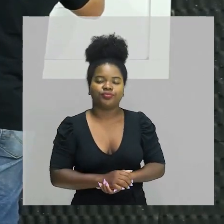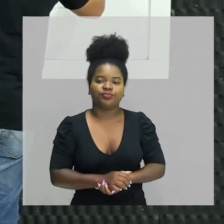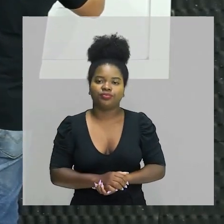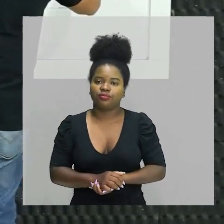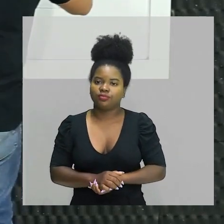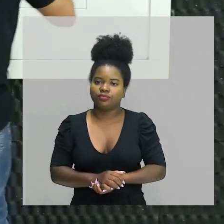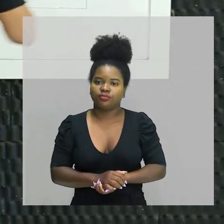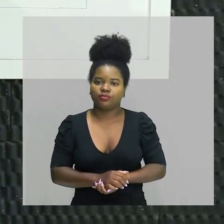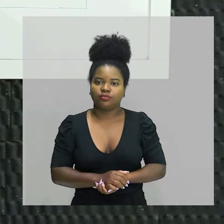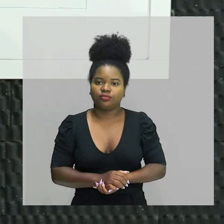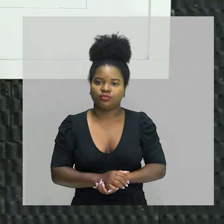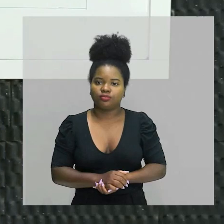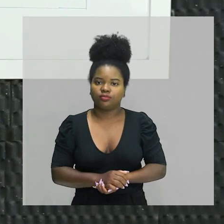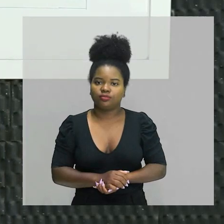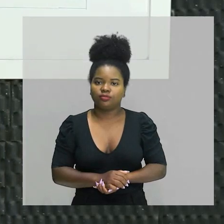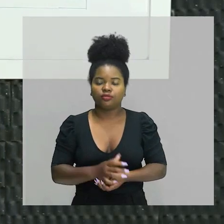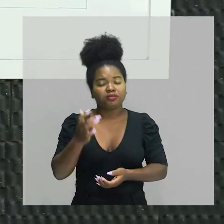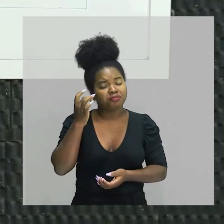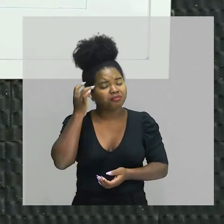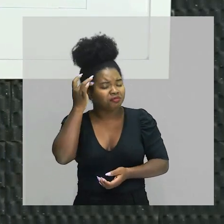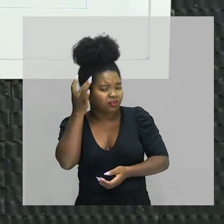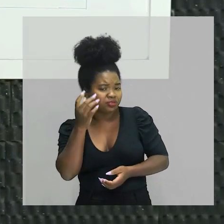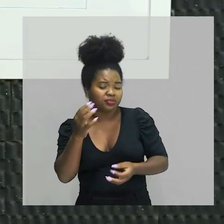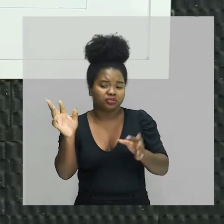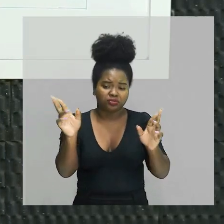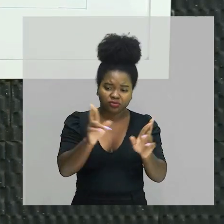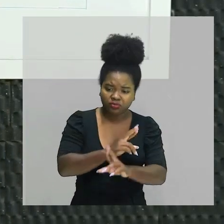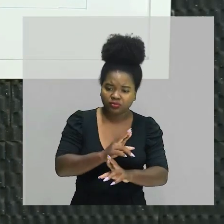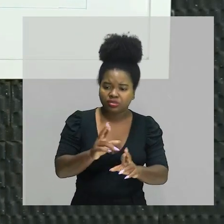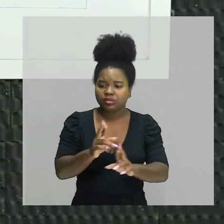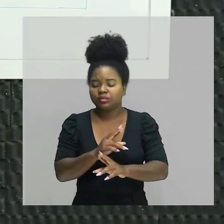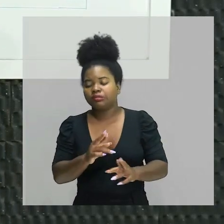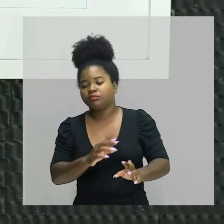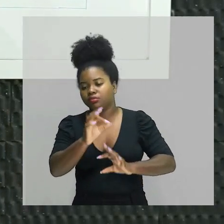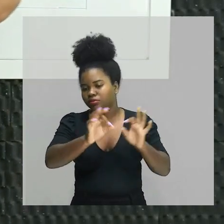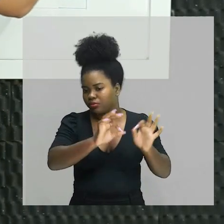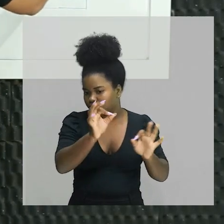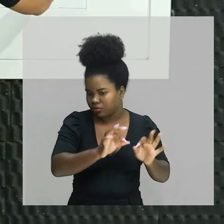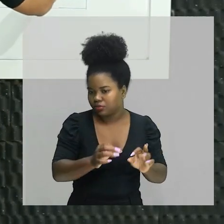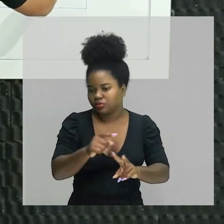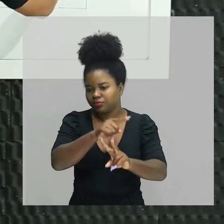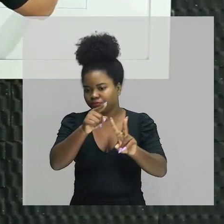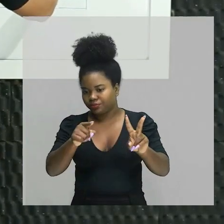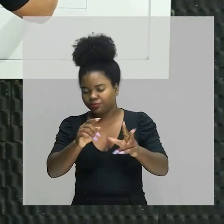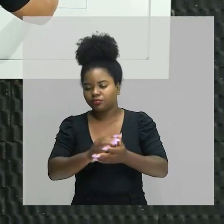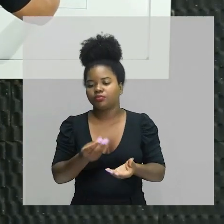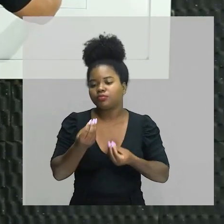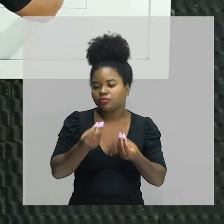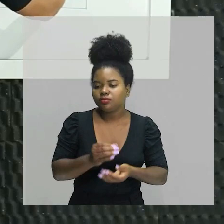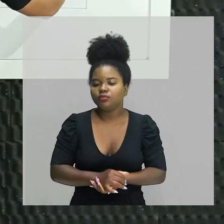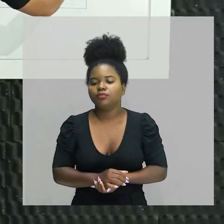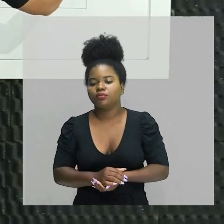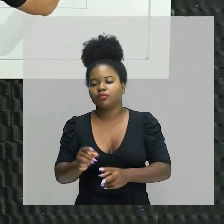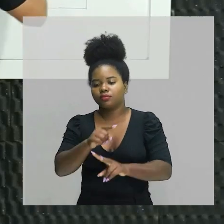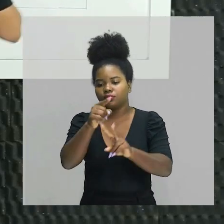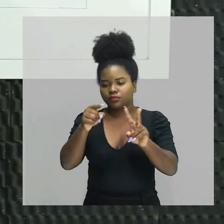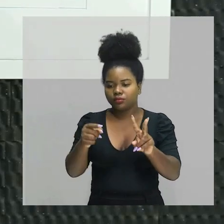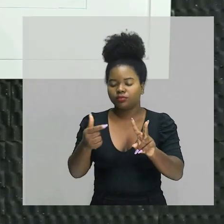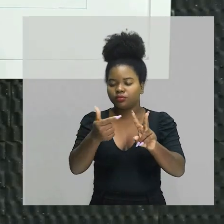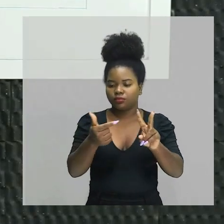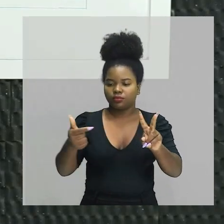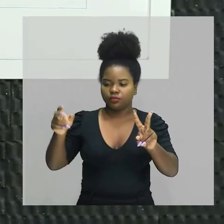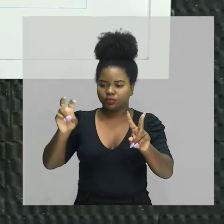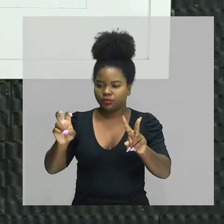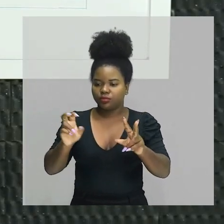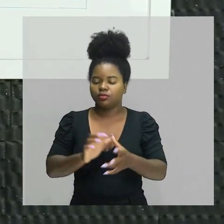Então, uma maneira muito mais fácil de você calcular essa raiz é o seguinte, ó. A raiz quadrada de